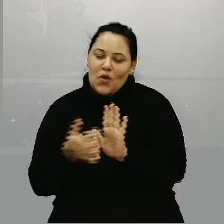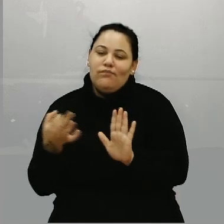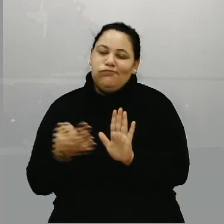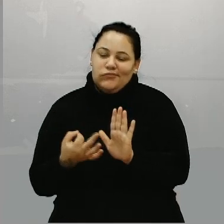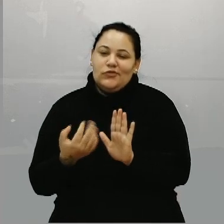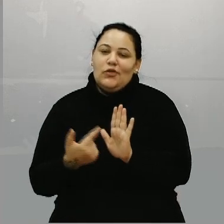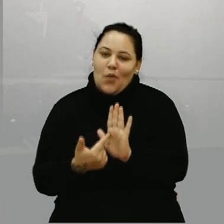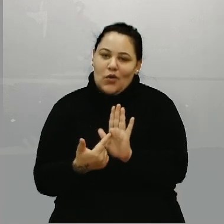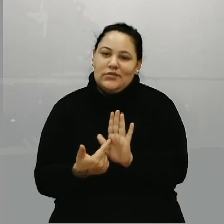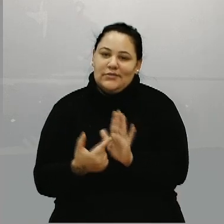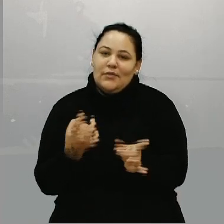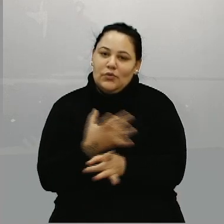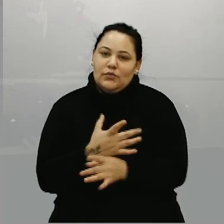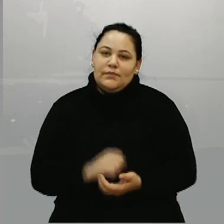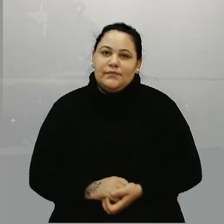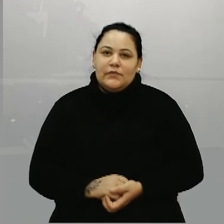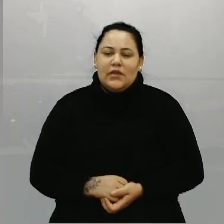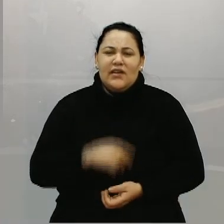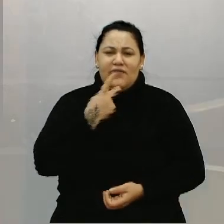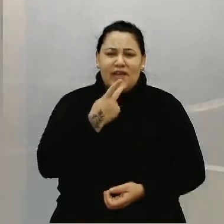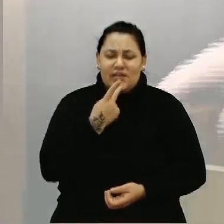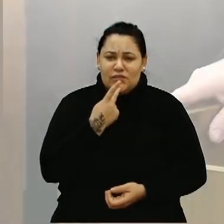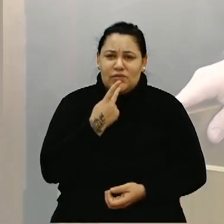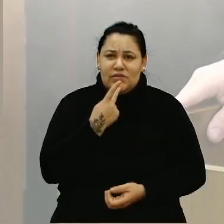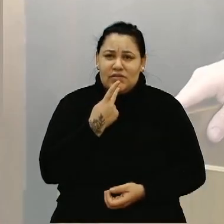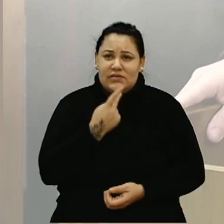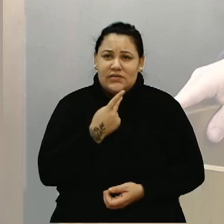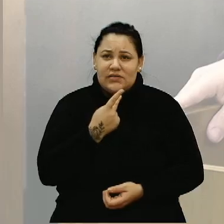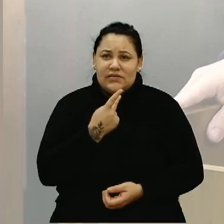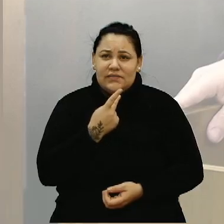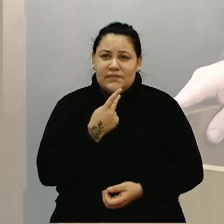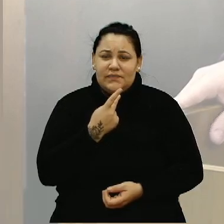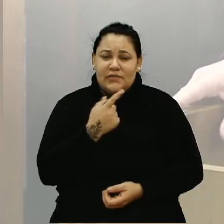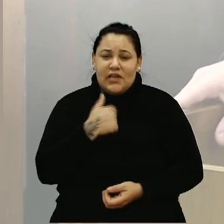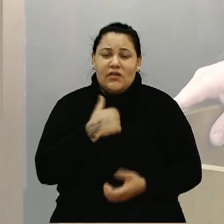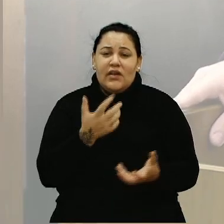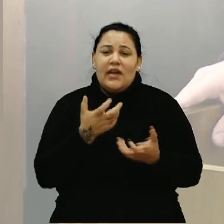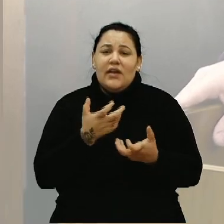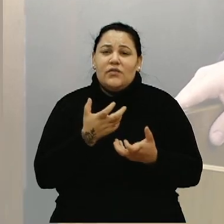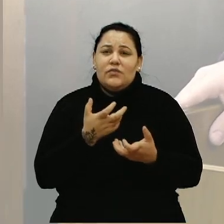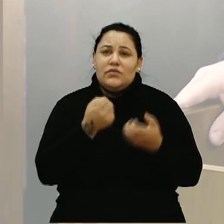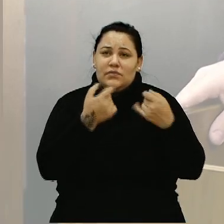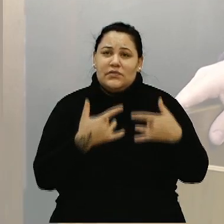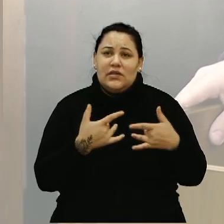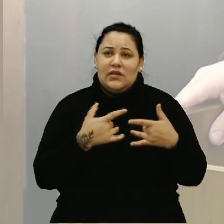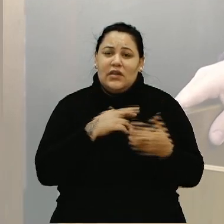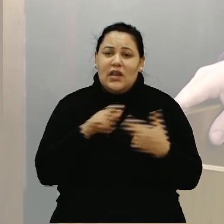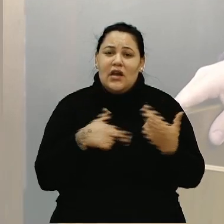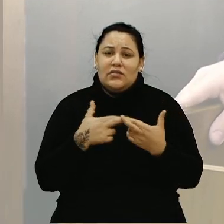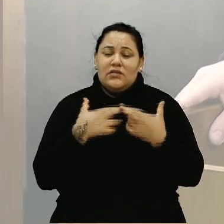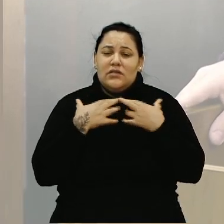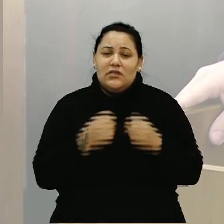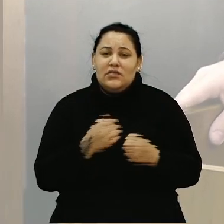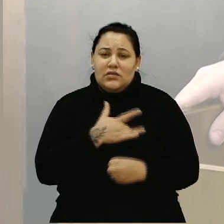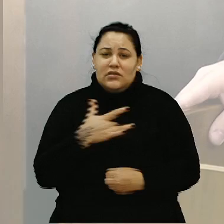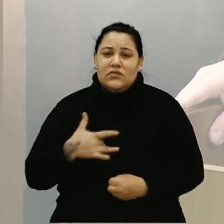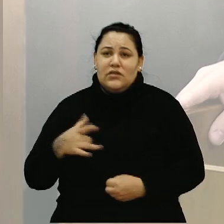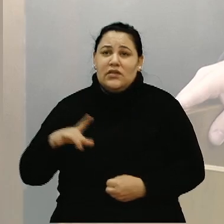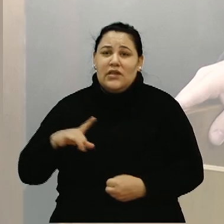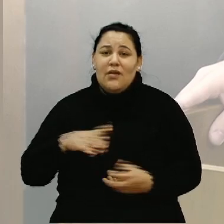mostrar. E falando em fazer justiça, aqui eu quero fazer uma fala quanto à Secretaria da Saúde, né? Existem